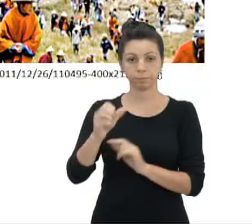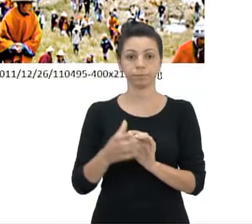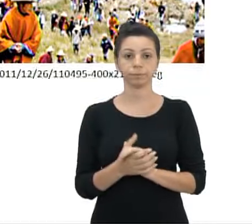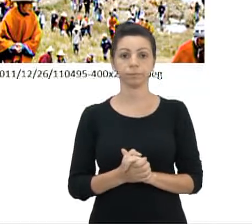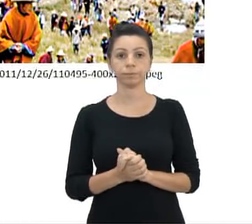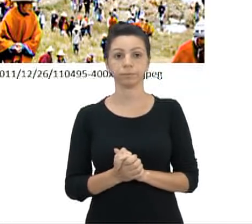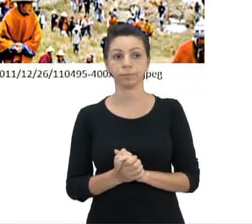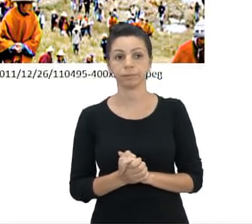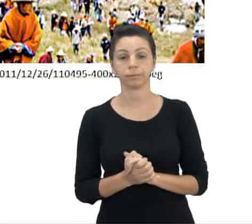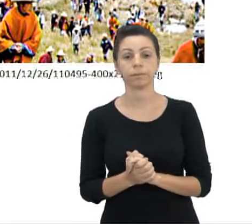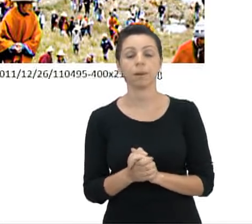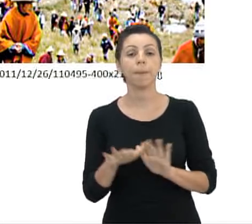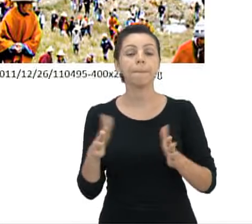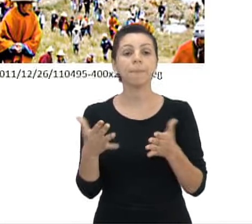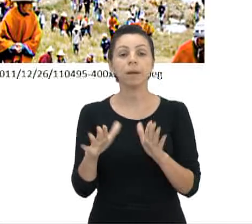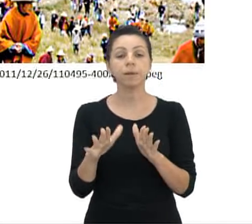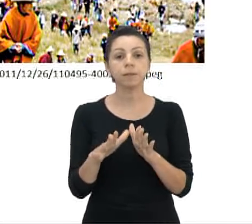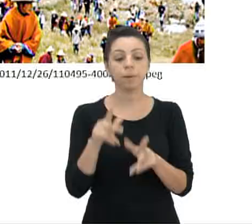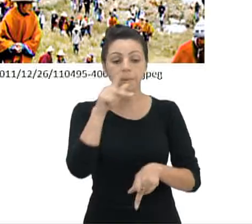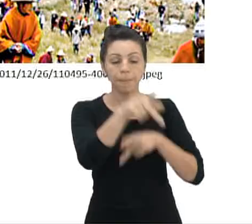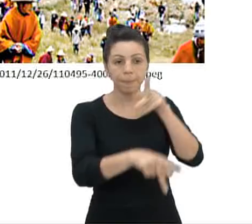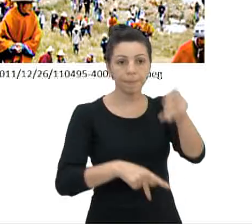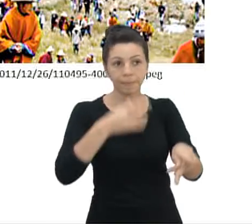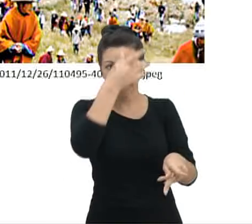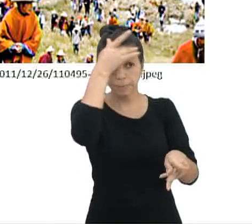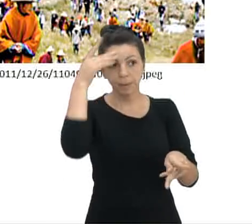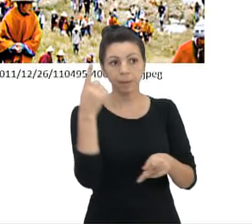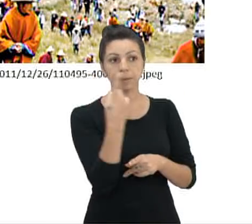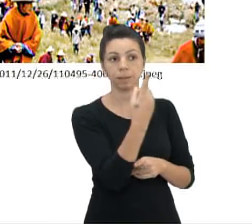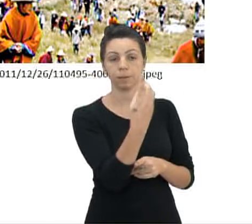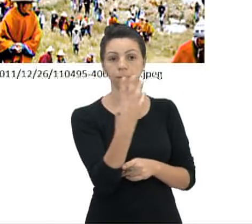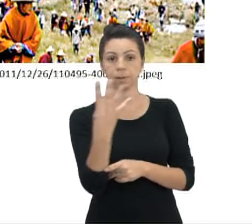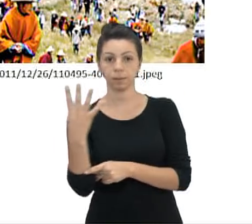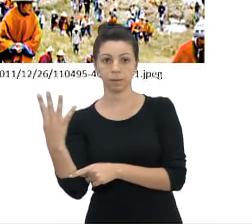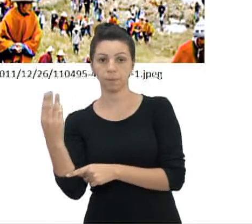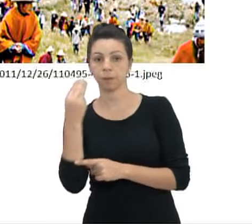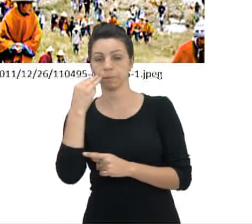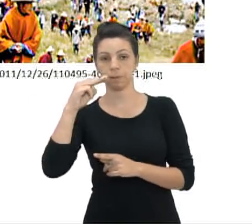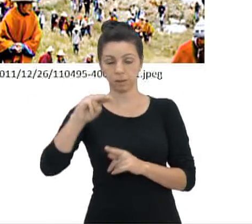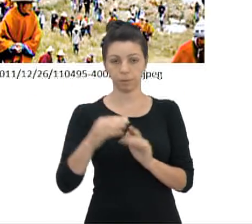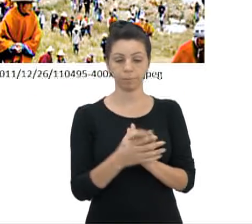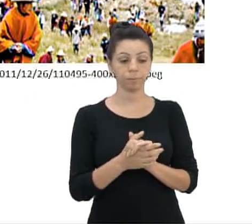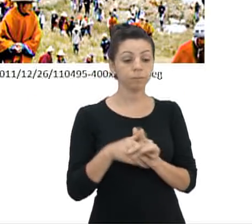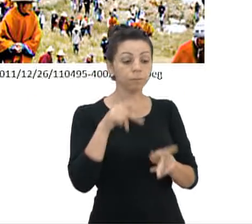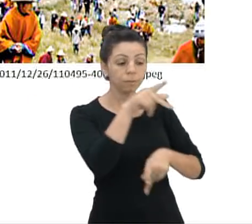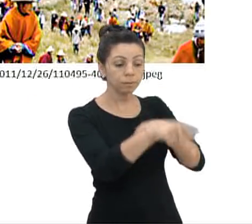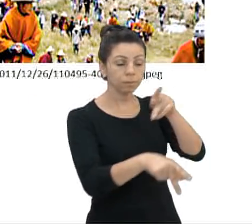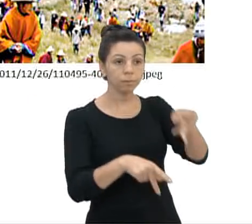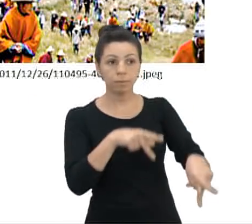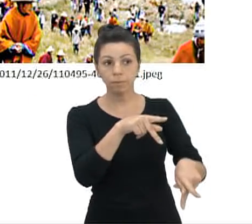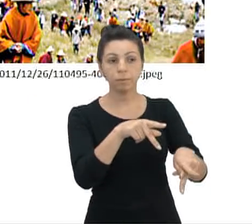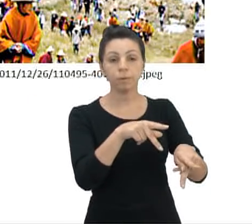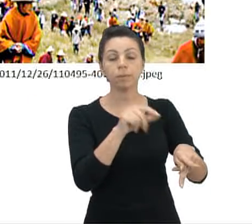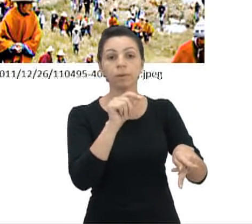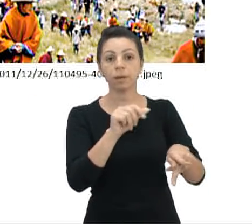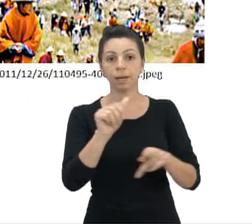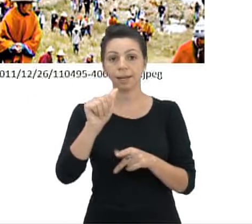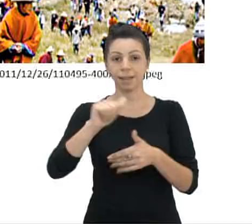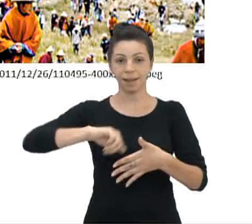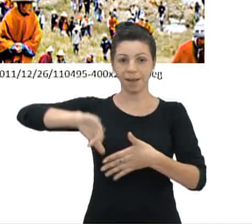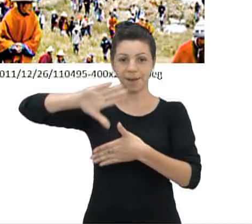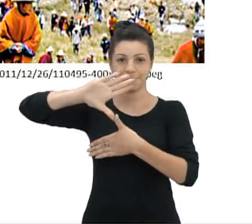Habitado por aproximadamente 144 milhões de pessoas, a maioria da população é composta por ameríndios